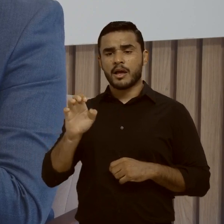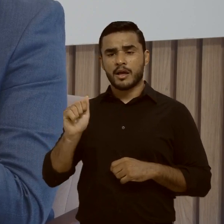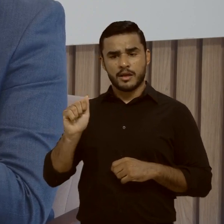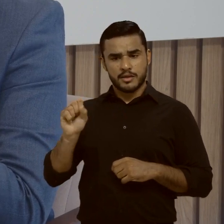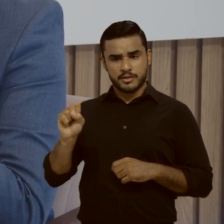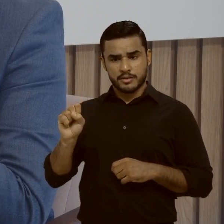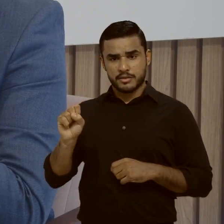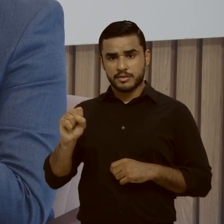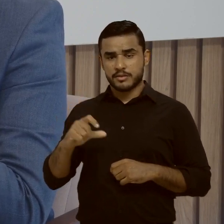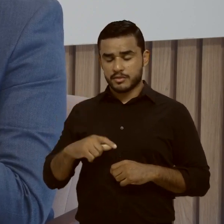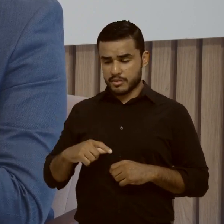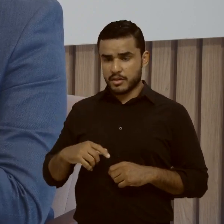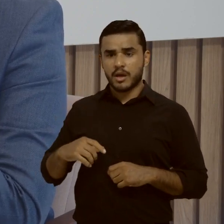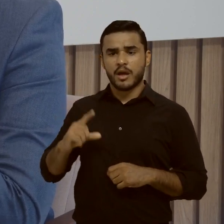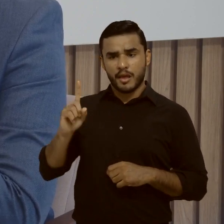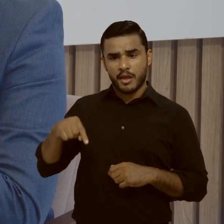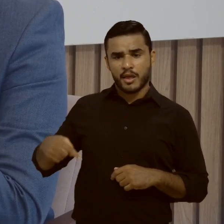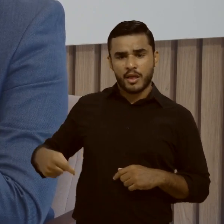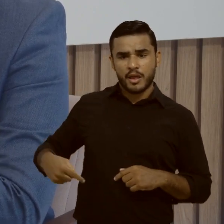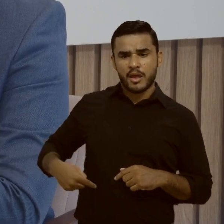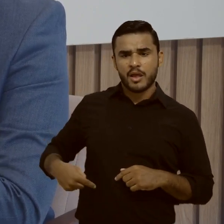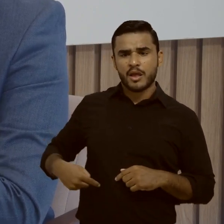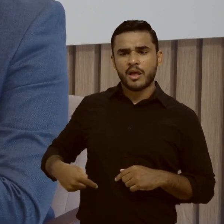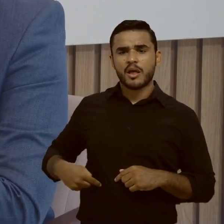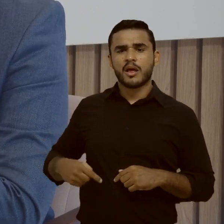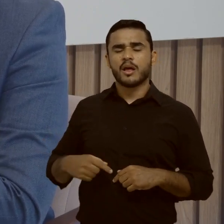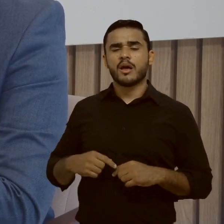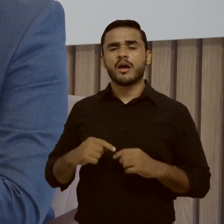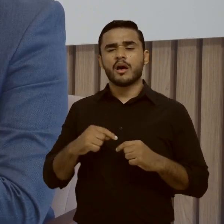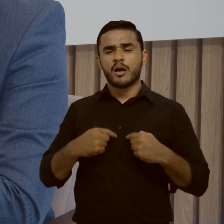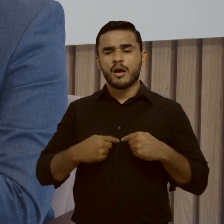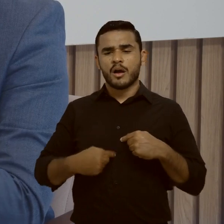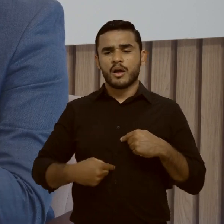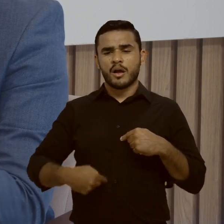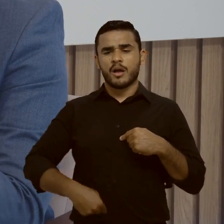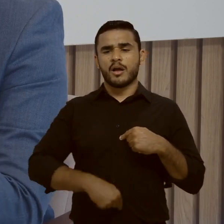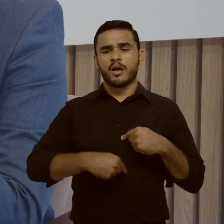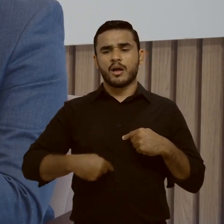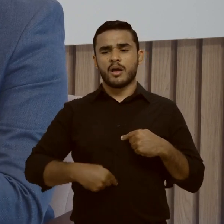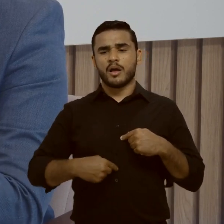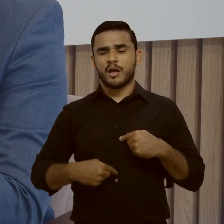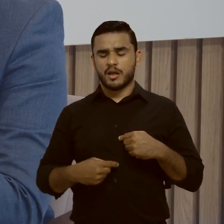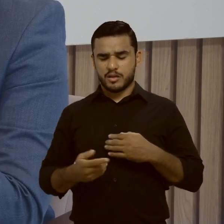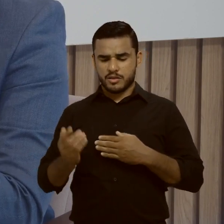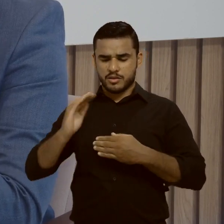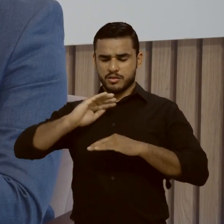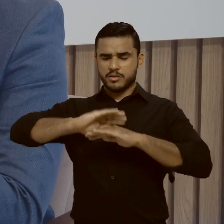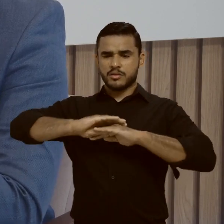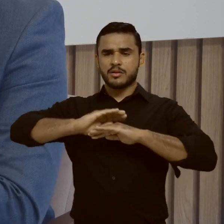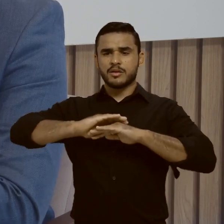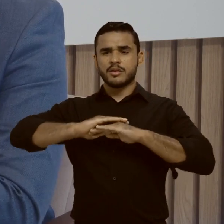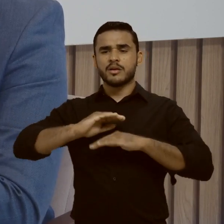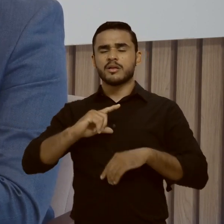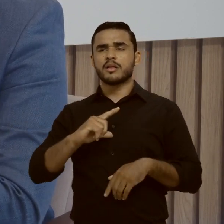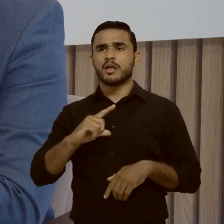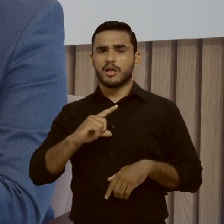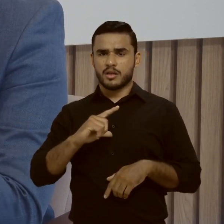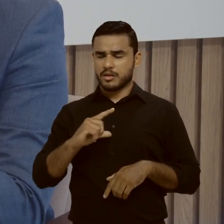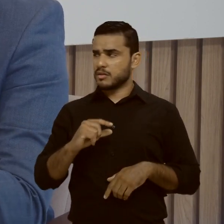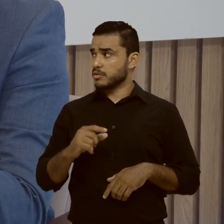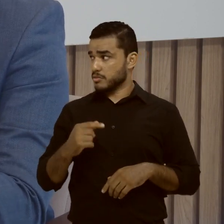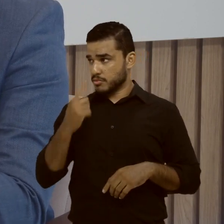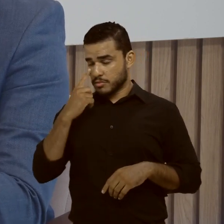órgão abdominal, tá? Fica ali logo atrás do estômago, em situação retroperitoneal, que é um compartimento do abdômen,